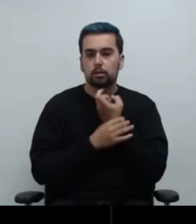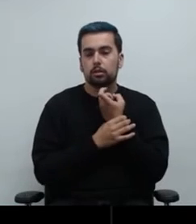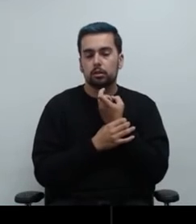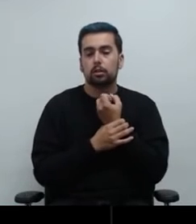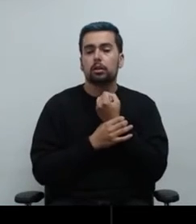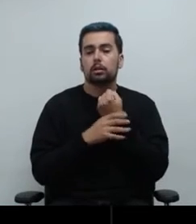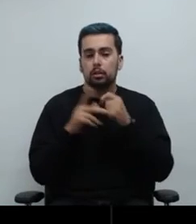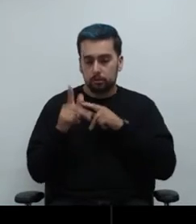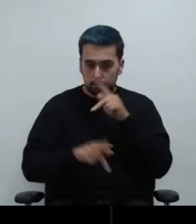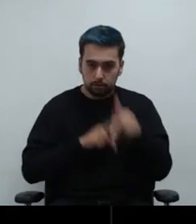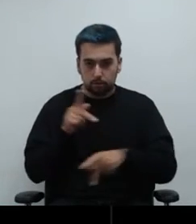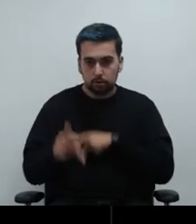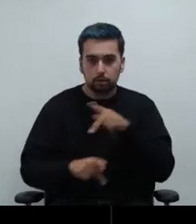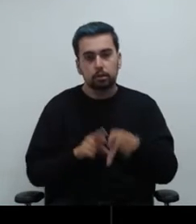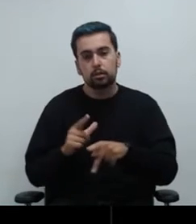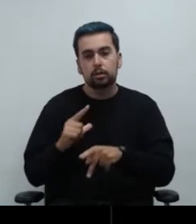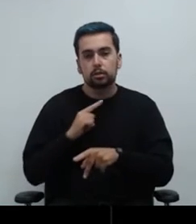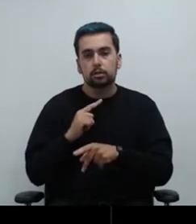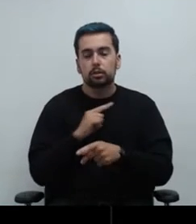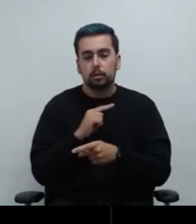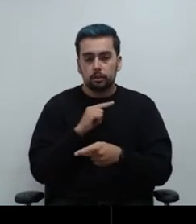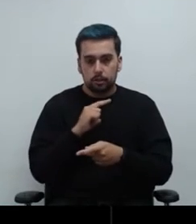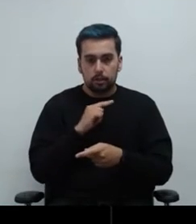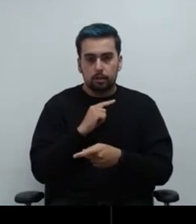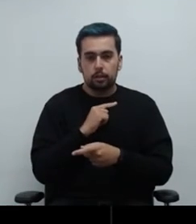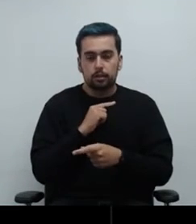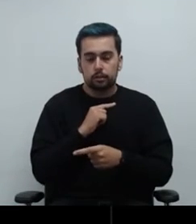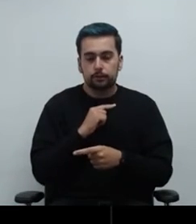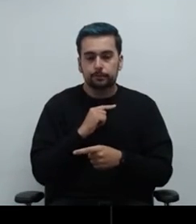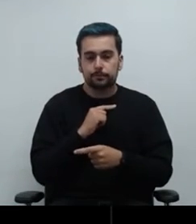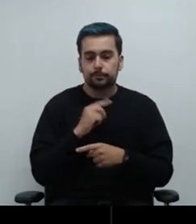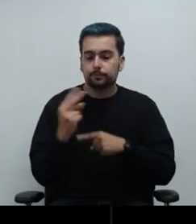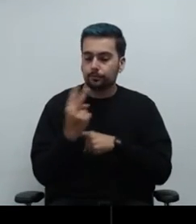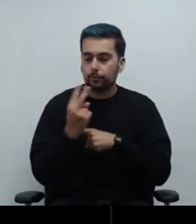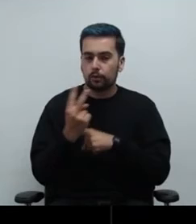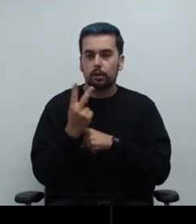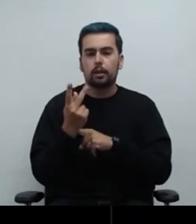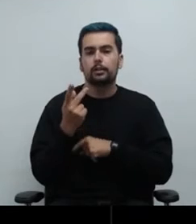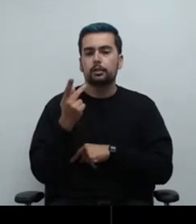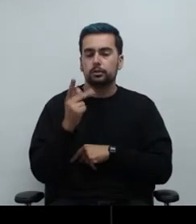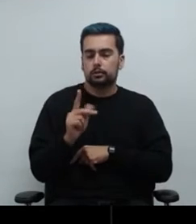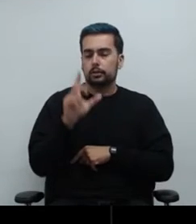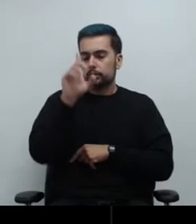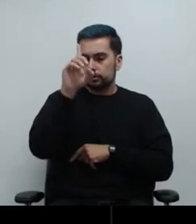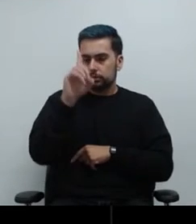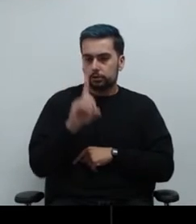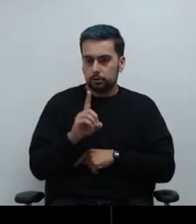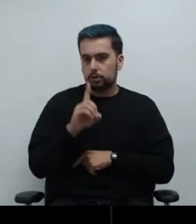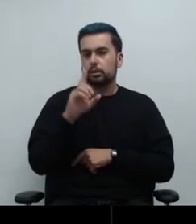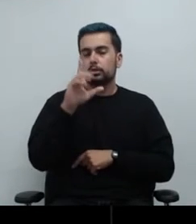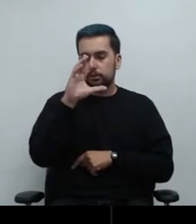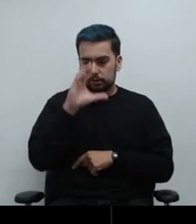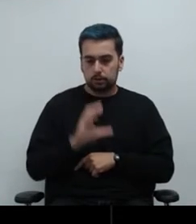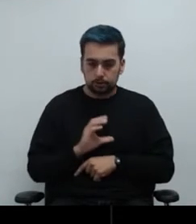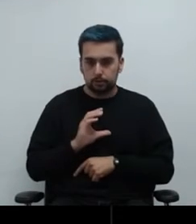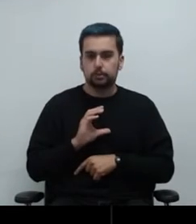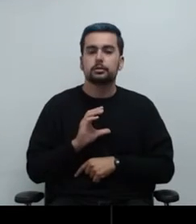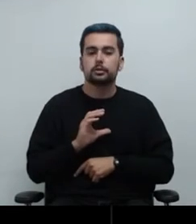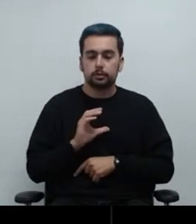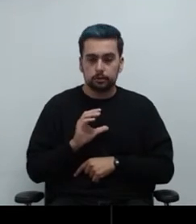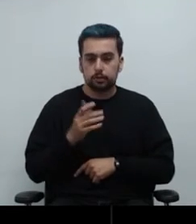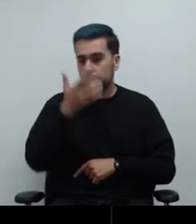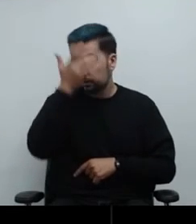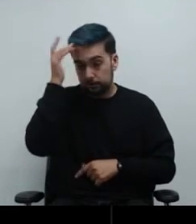esta população a ter salvaguardo a sua cidadania na sua integridade, e as